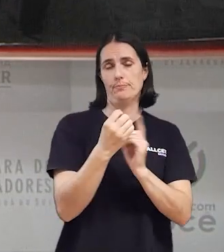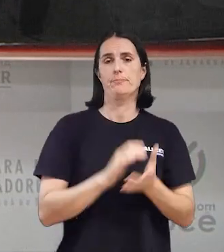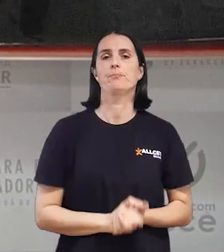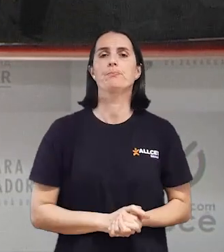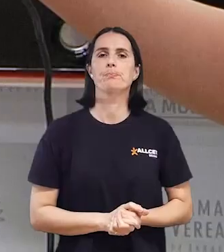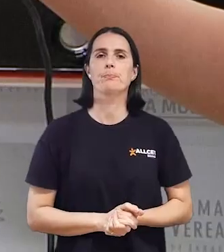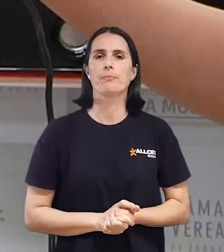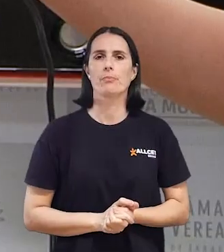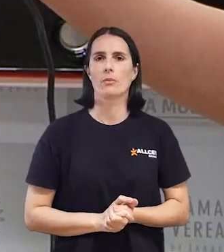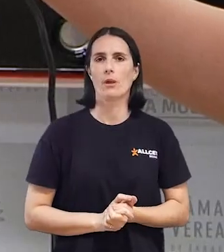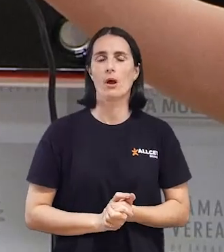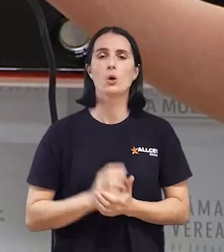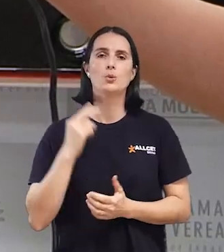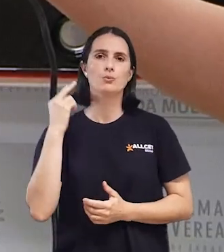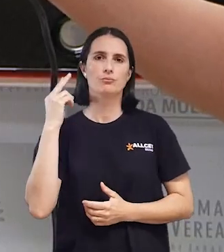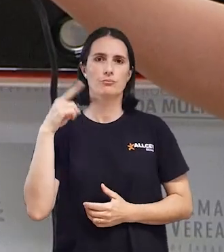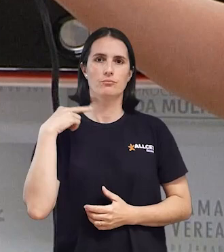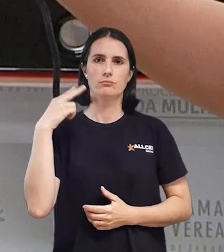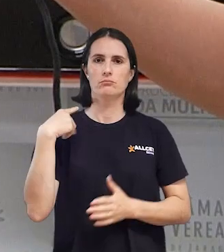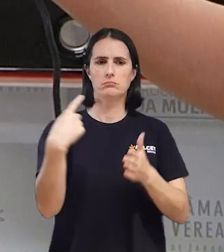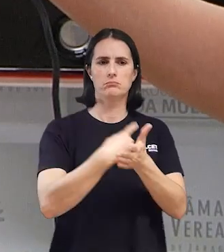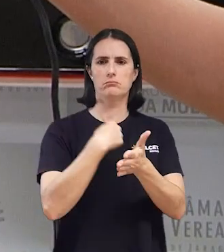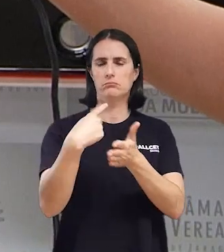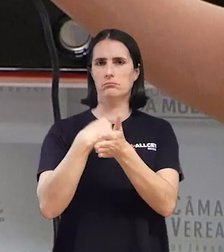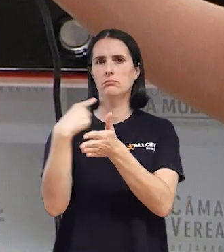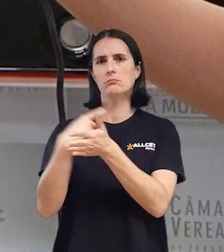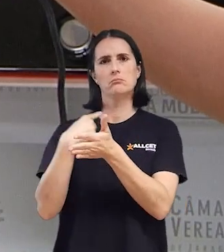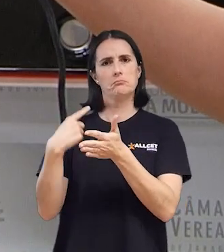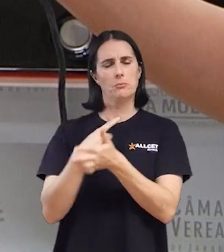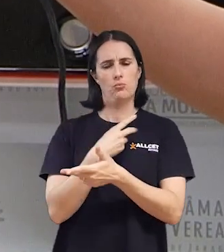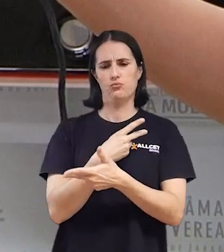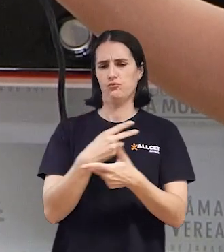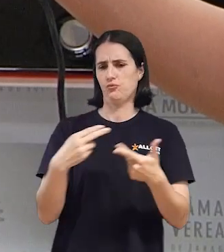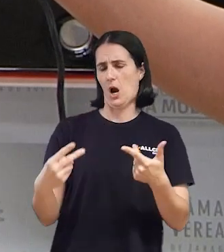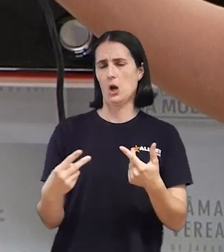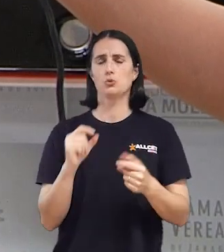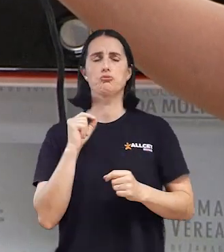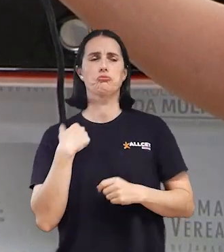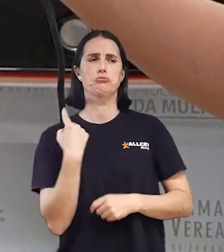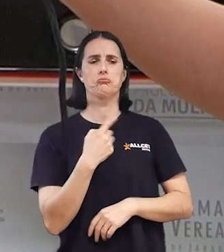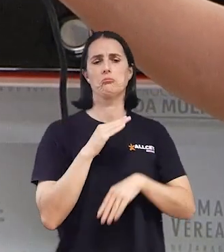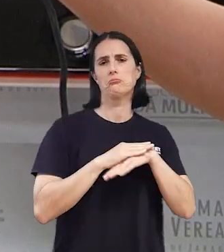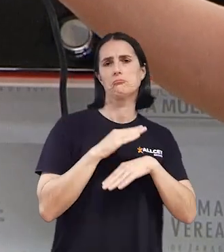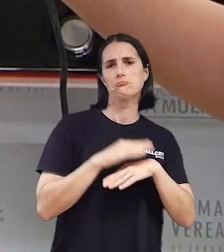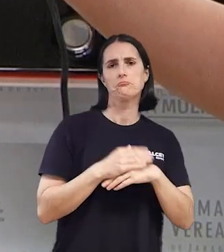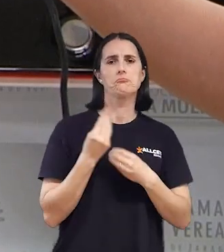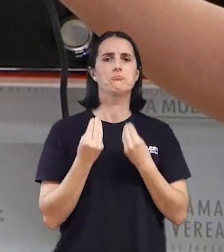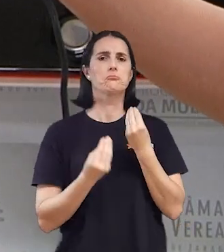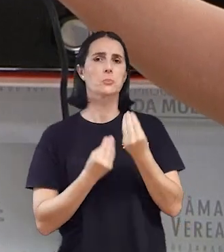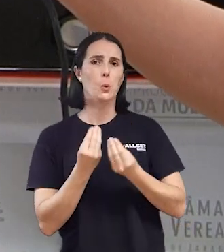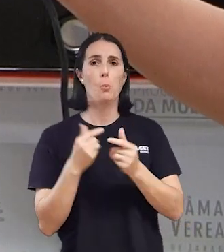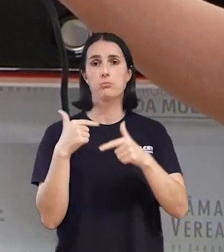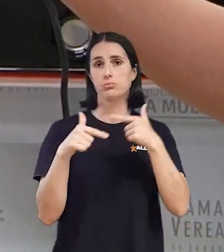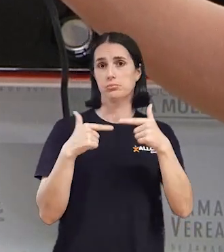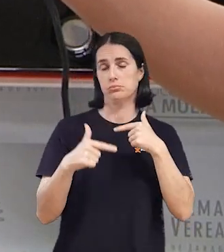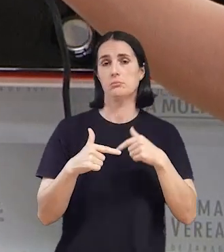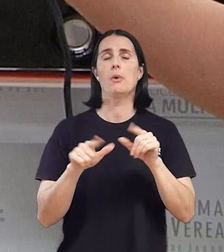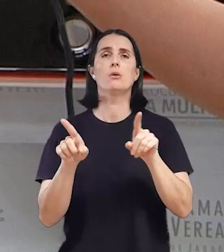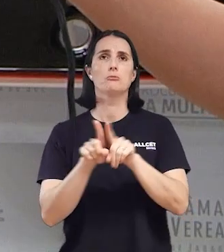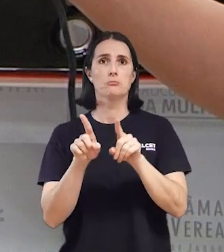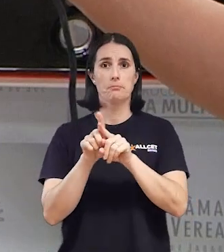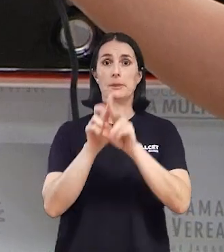sociedade fomos questionados pelos vereadores né vários questionamentos em relação às ações em relações aos